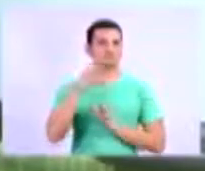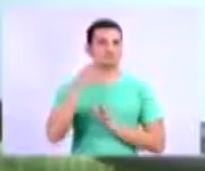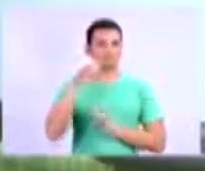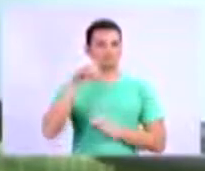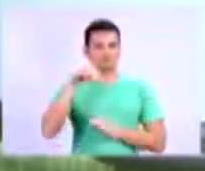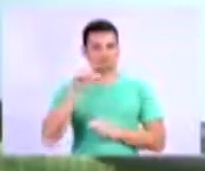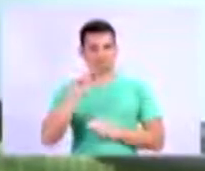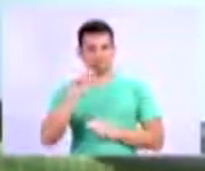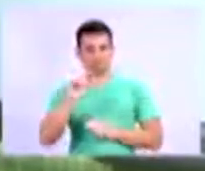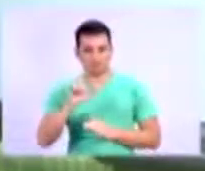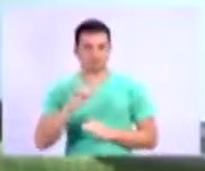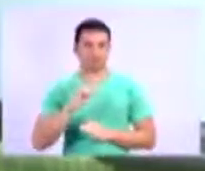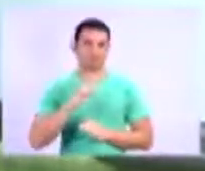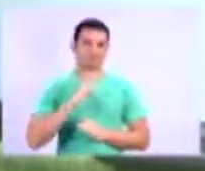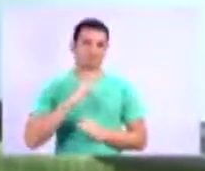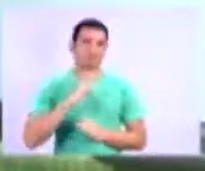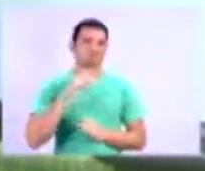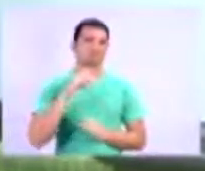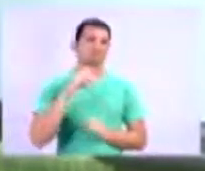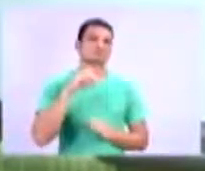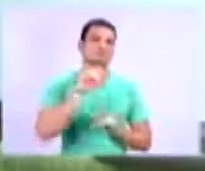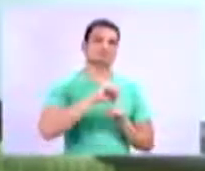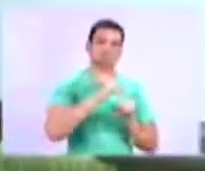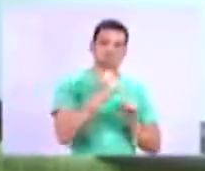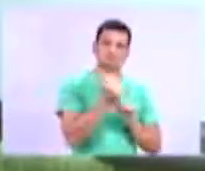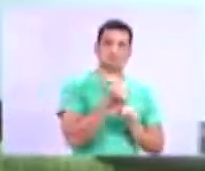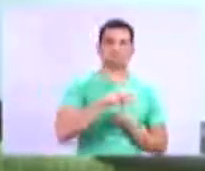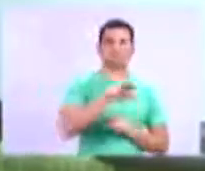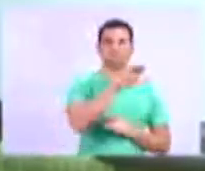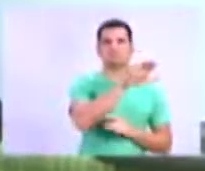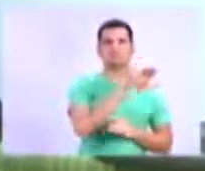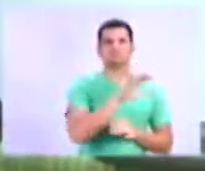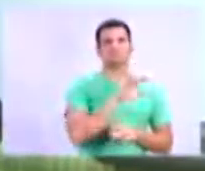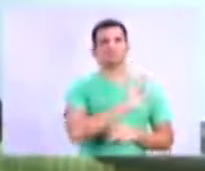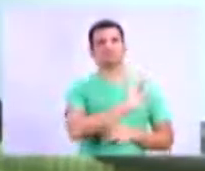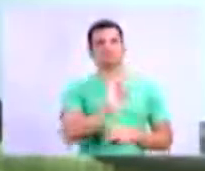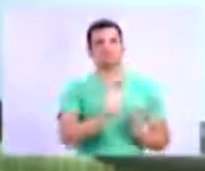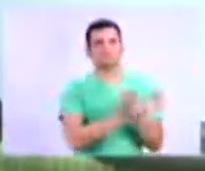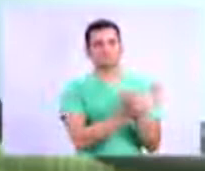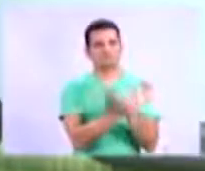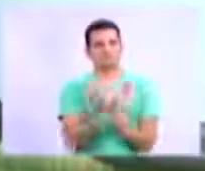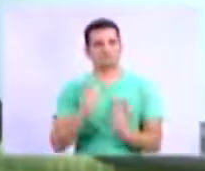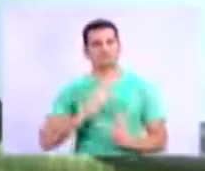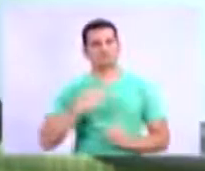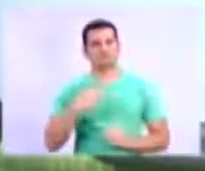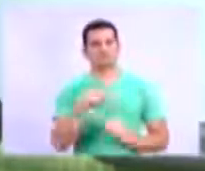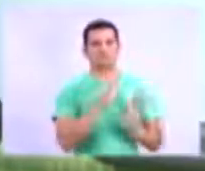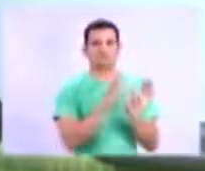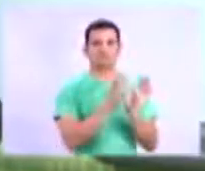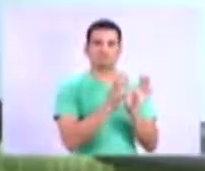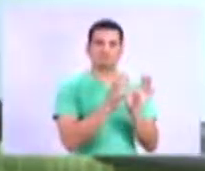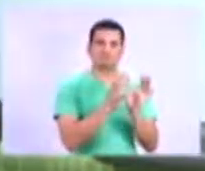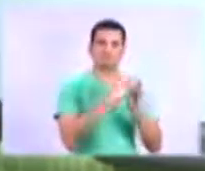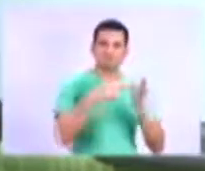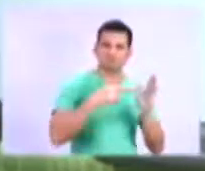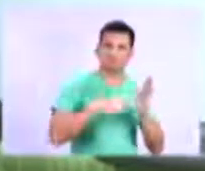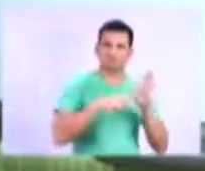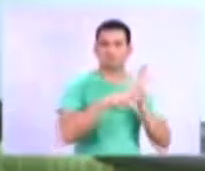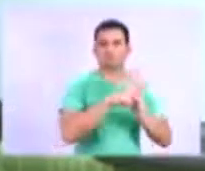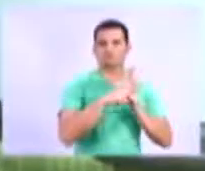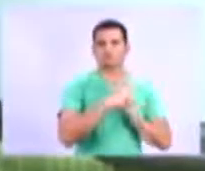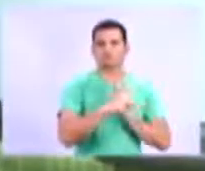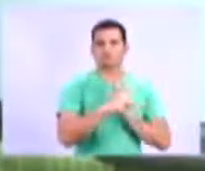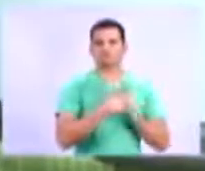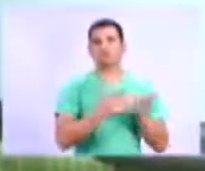realmente existe uma moral social geral e cada grupo tem a sua moralidade que não pode ir